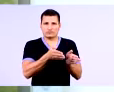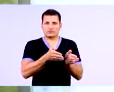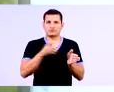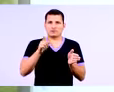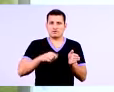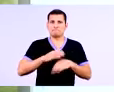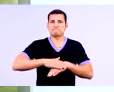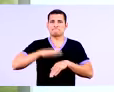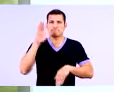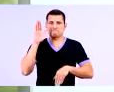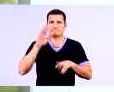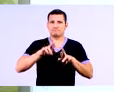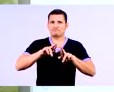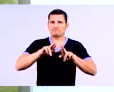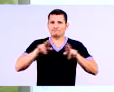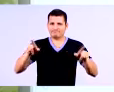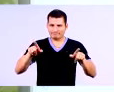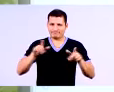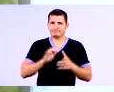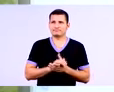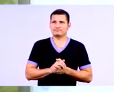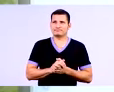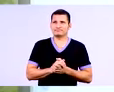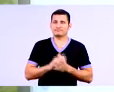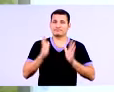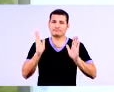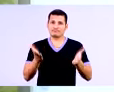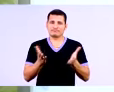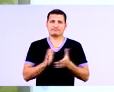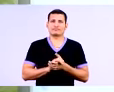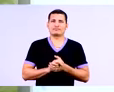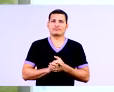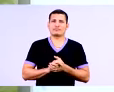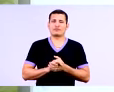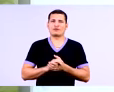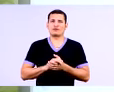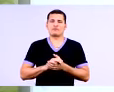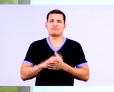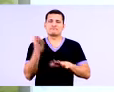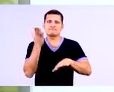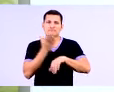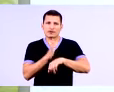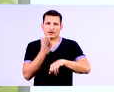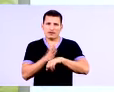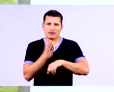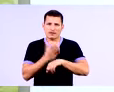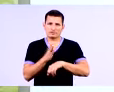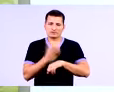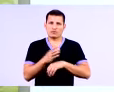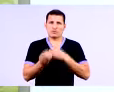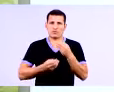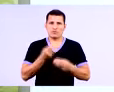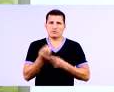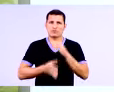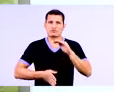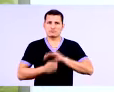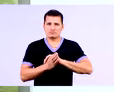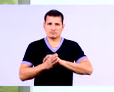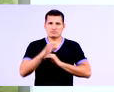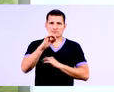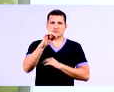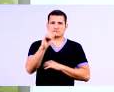mais diferenciado. Nós trabalharemos um pouco com assuntos mais práticos relacionados à entrada de